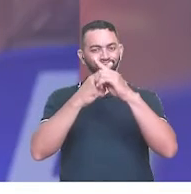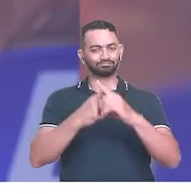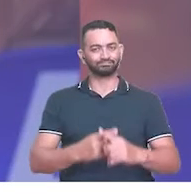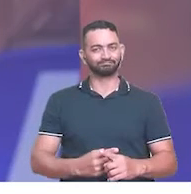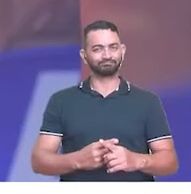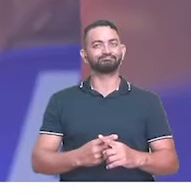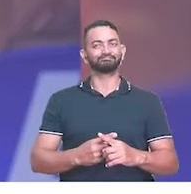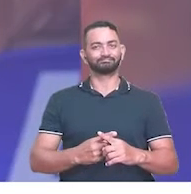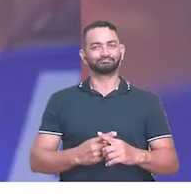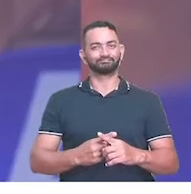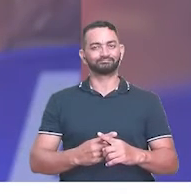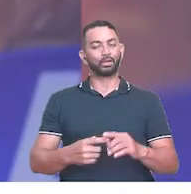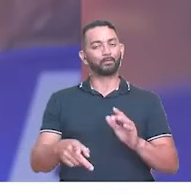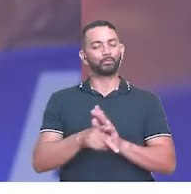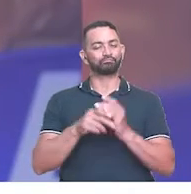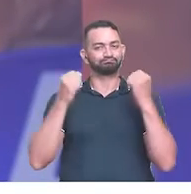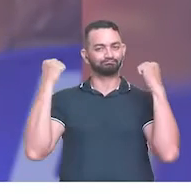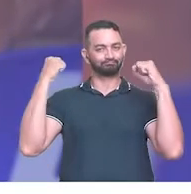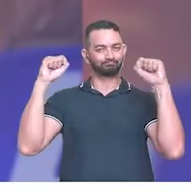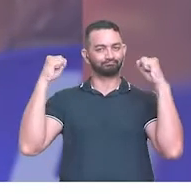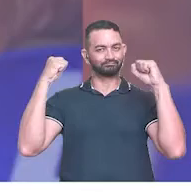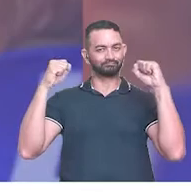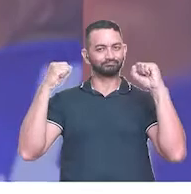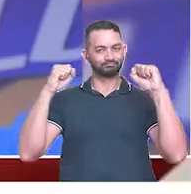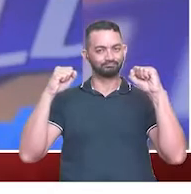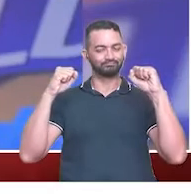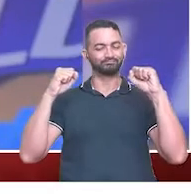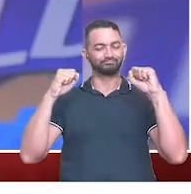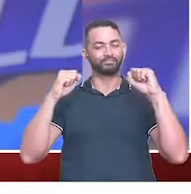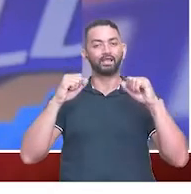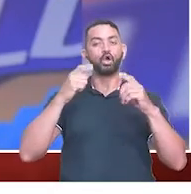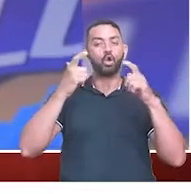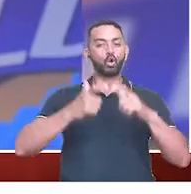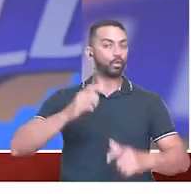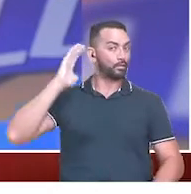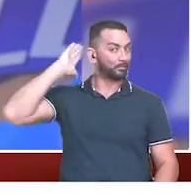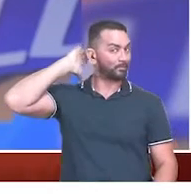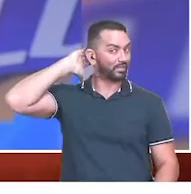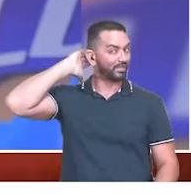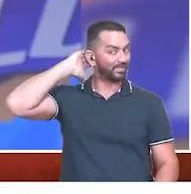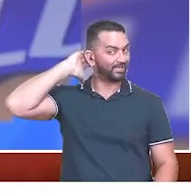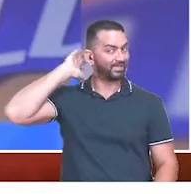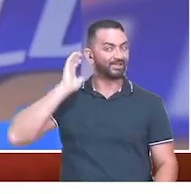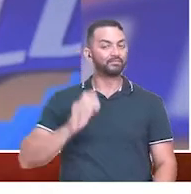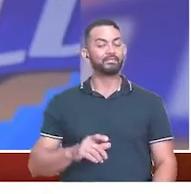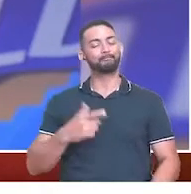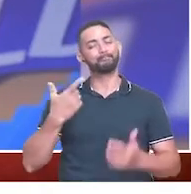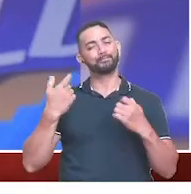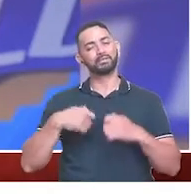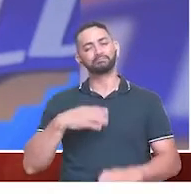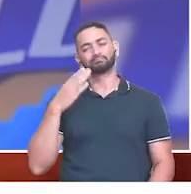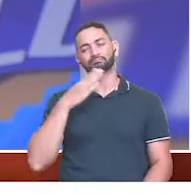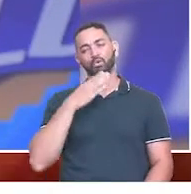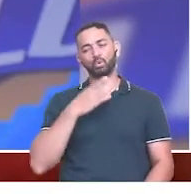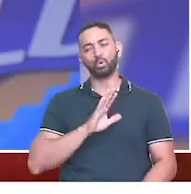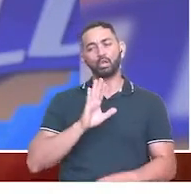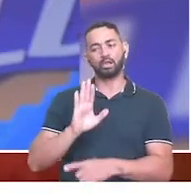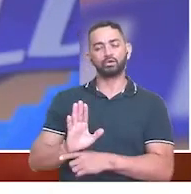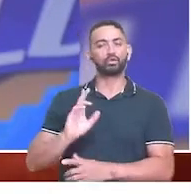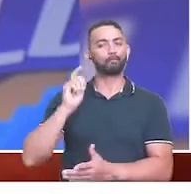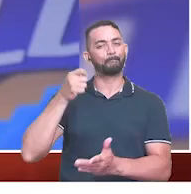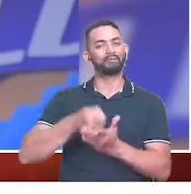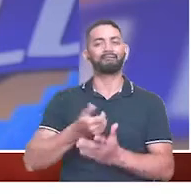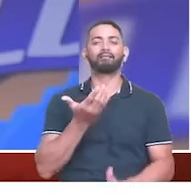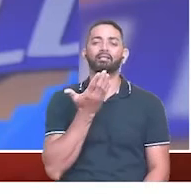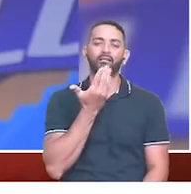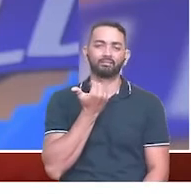para participar de um campeonato de fisiculturismo Duelo de Titãs em Belém no Pará E aí gente ele tá precisando de